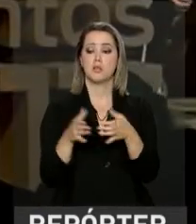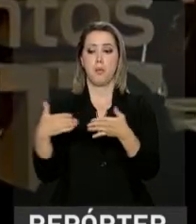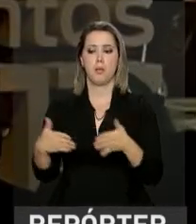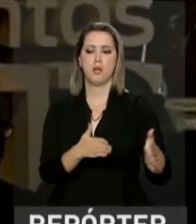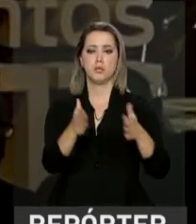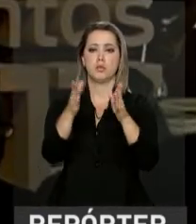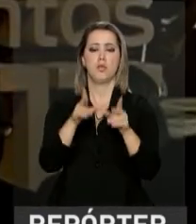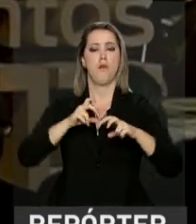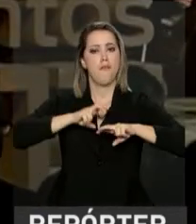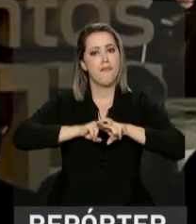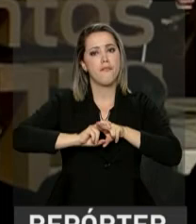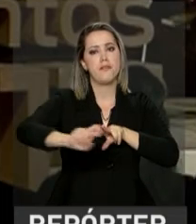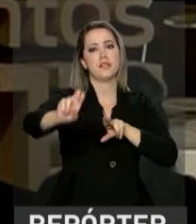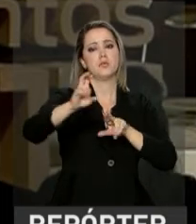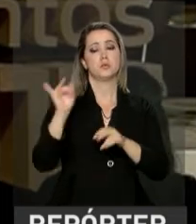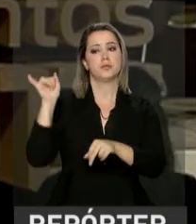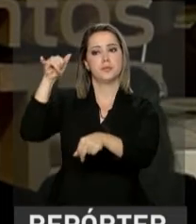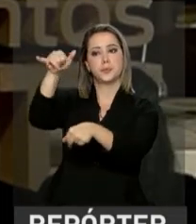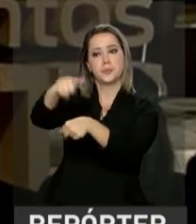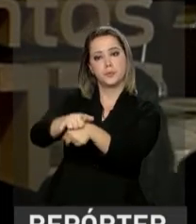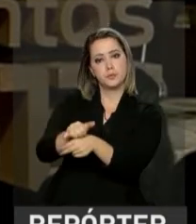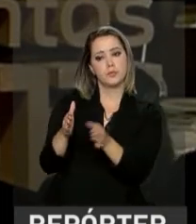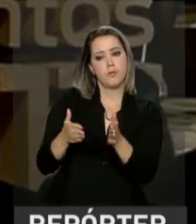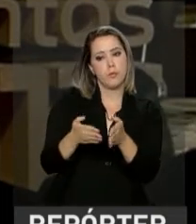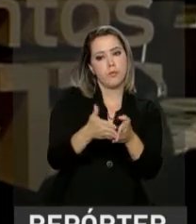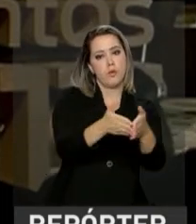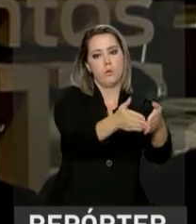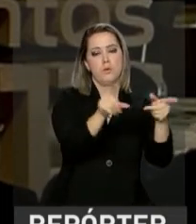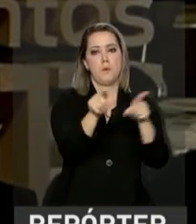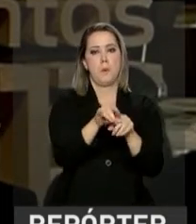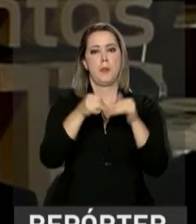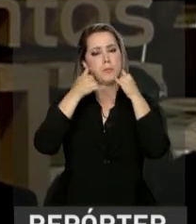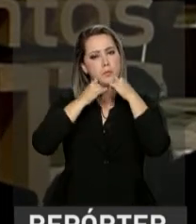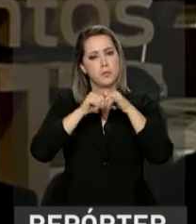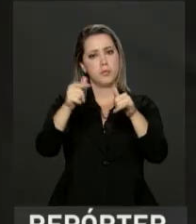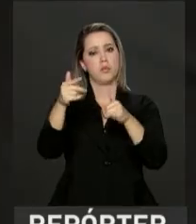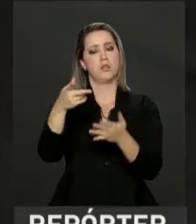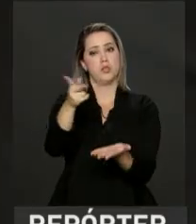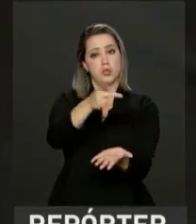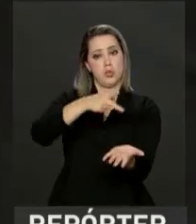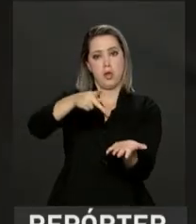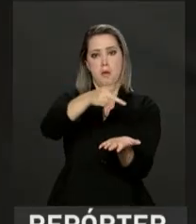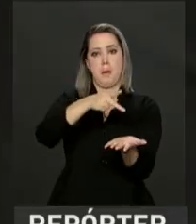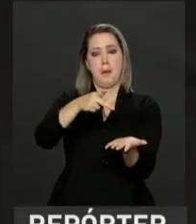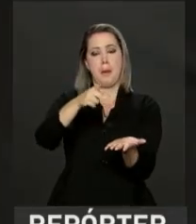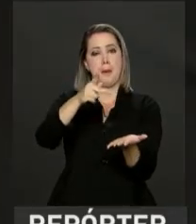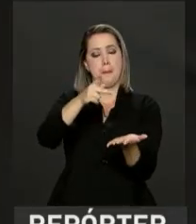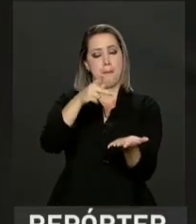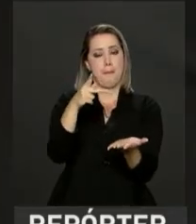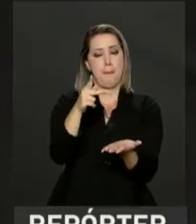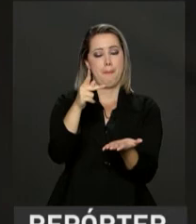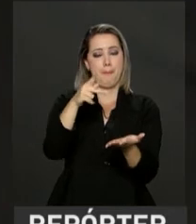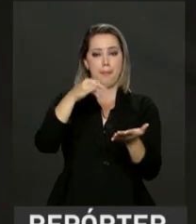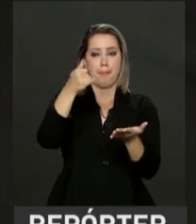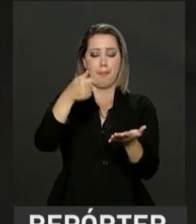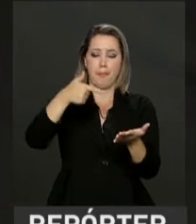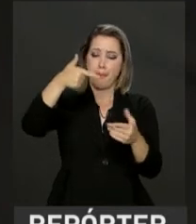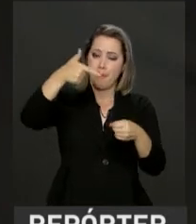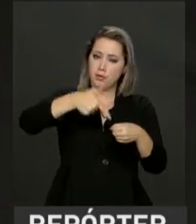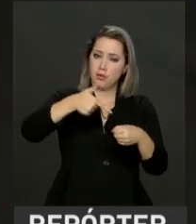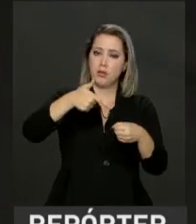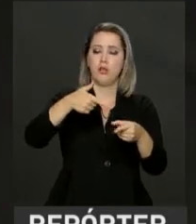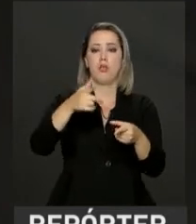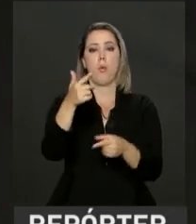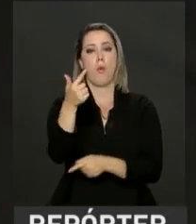rodovias, ferrovias, portos, aeroportos, energia, petróleo e gás. O ministro-chefe da Secretaria-Geral da